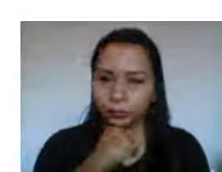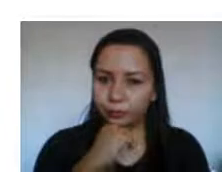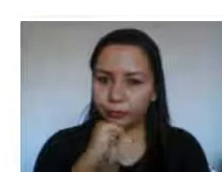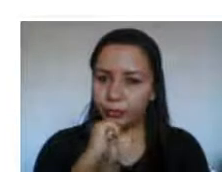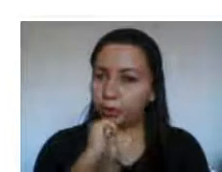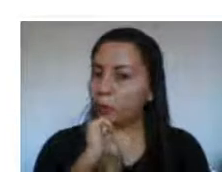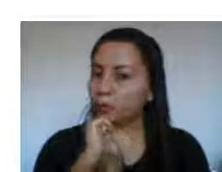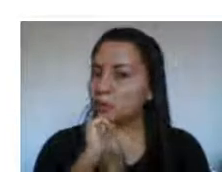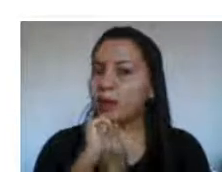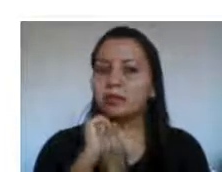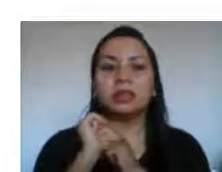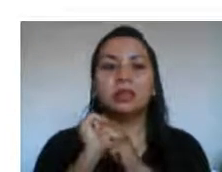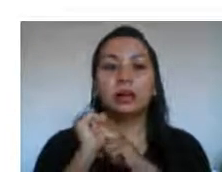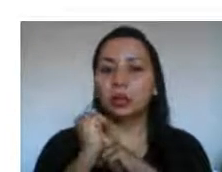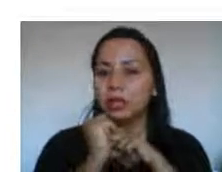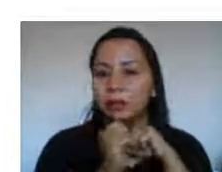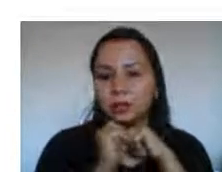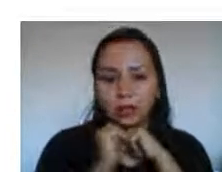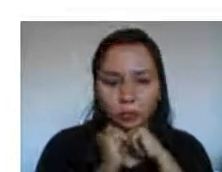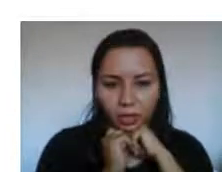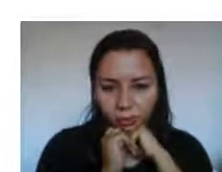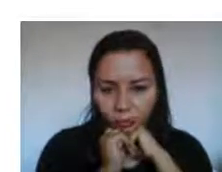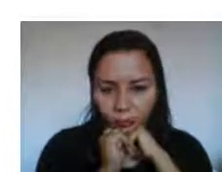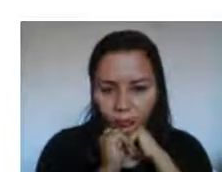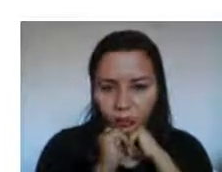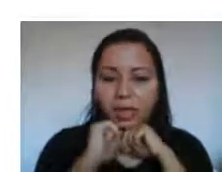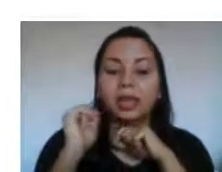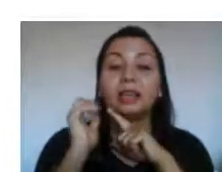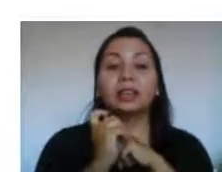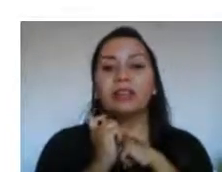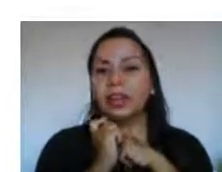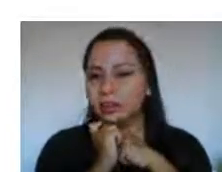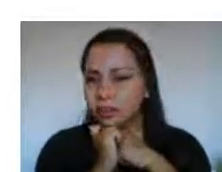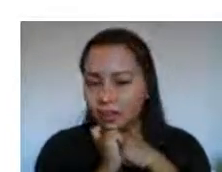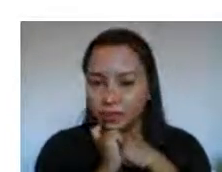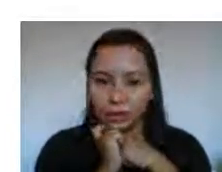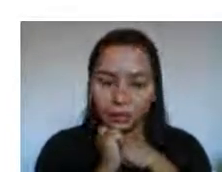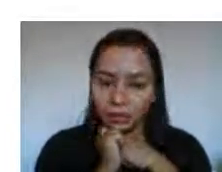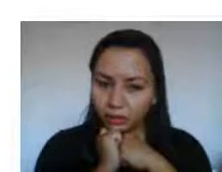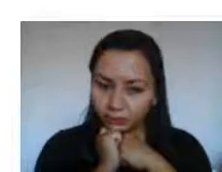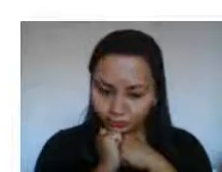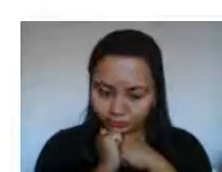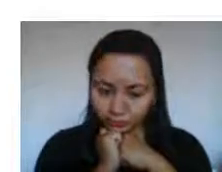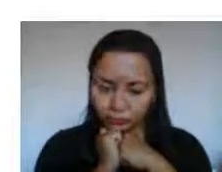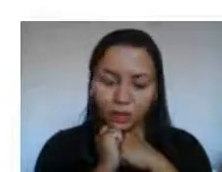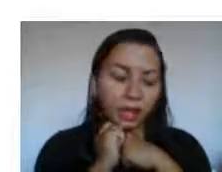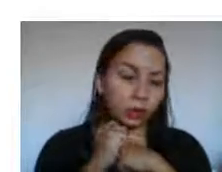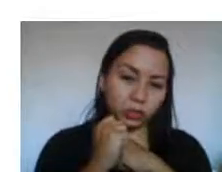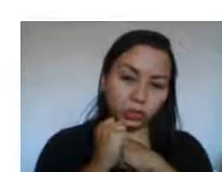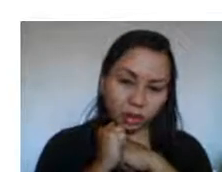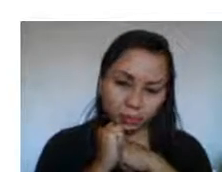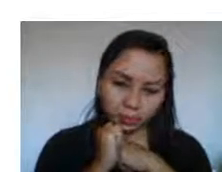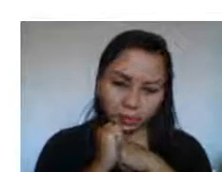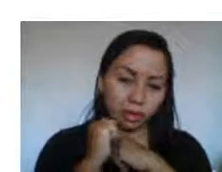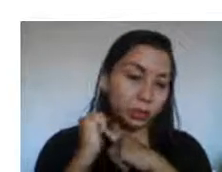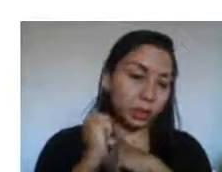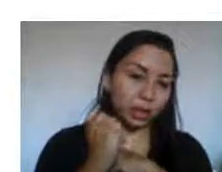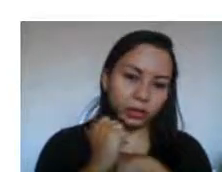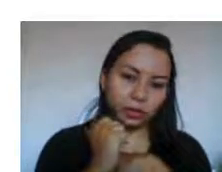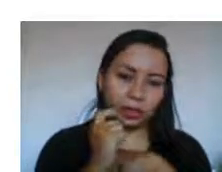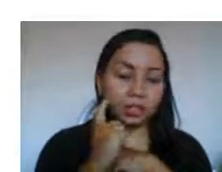morte de algumas espécies que não toleram esse aumento, interferência em ecossistemas,